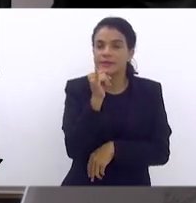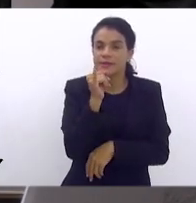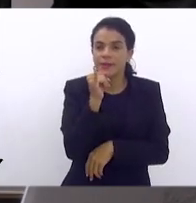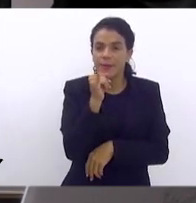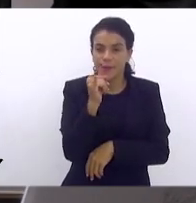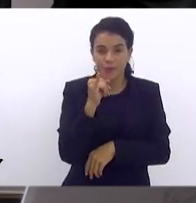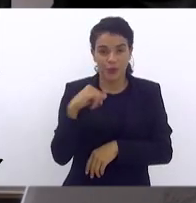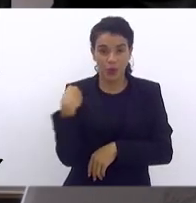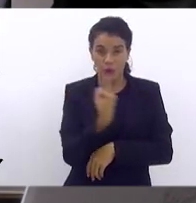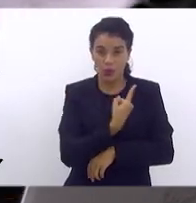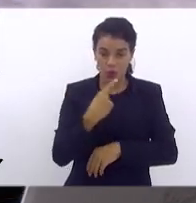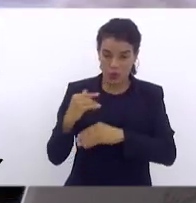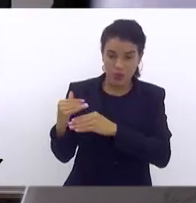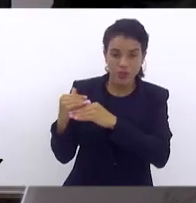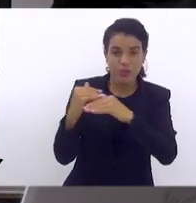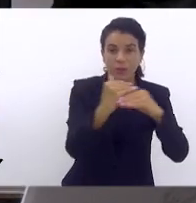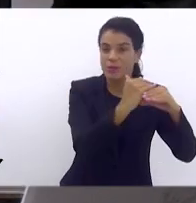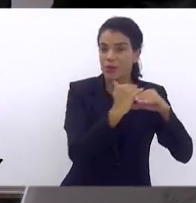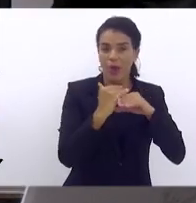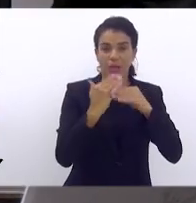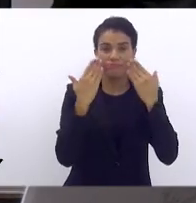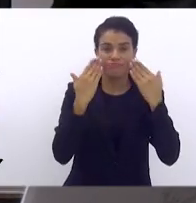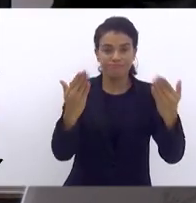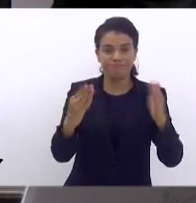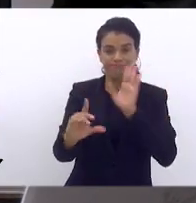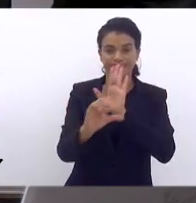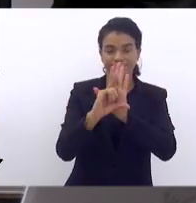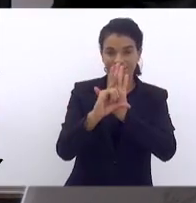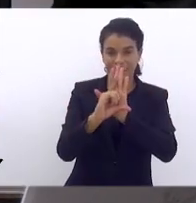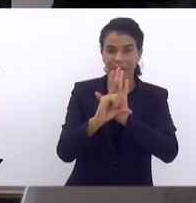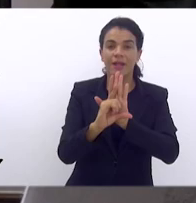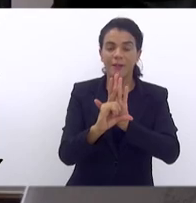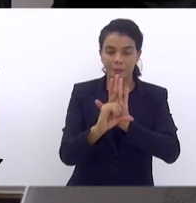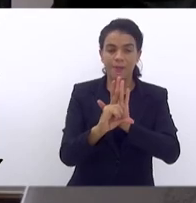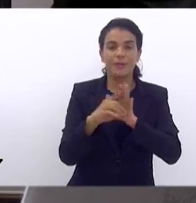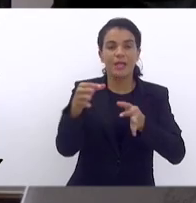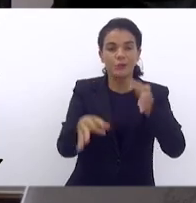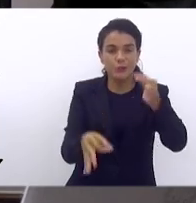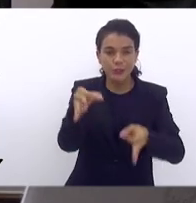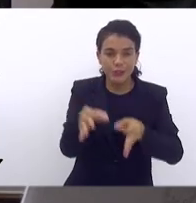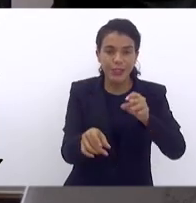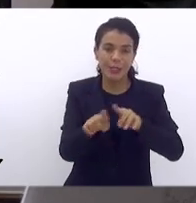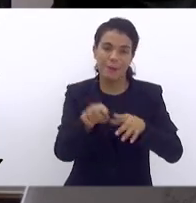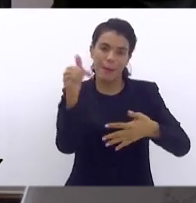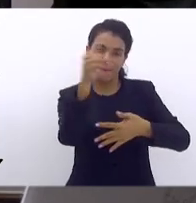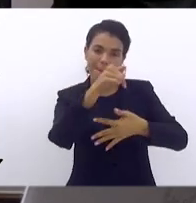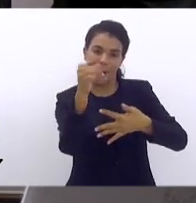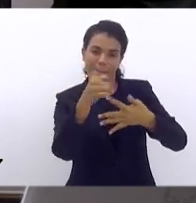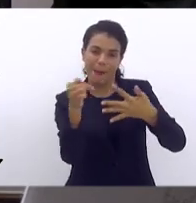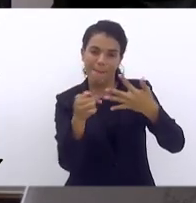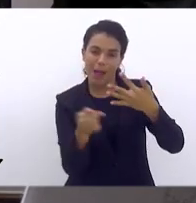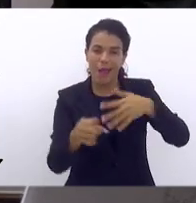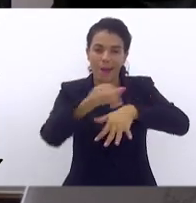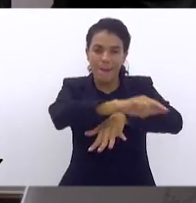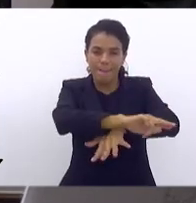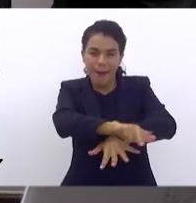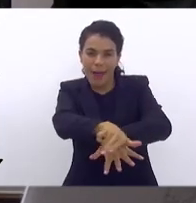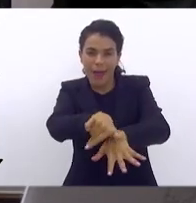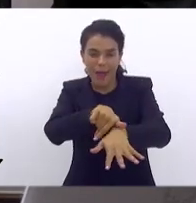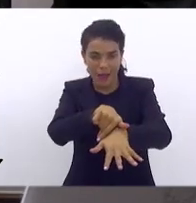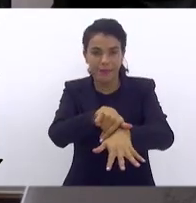todos são iguais perante a lei e na medida da sua da sua especificidades da sua da sua desigualdade